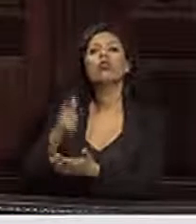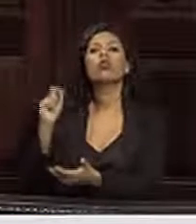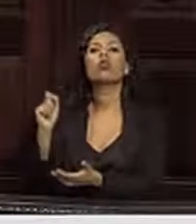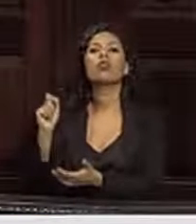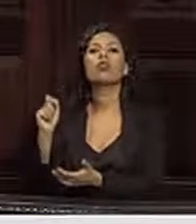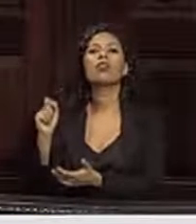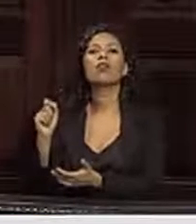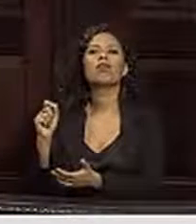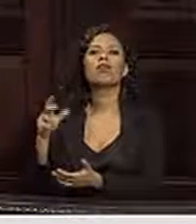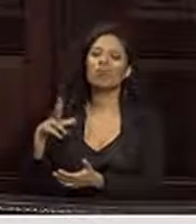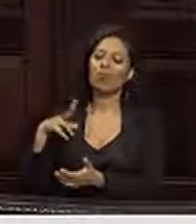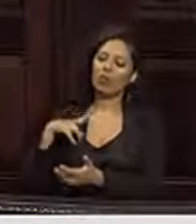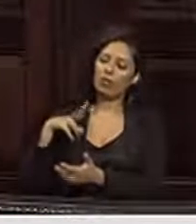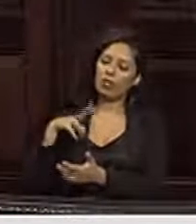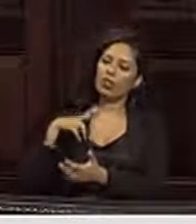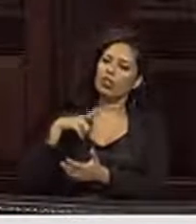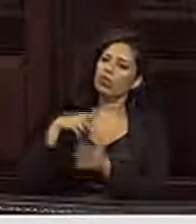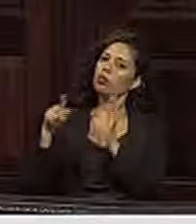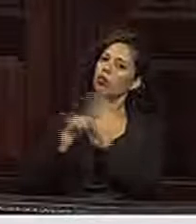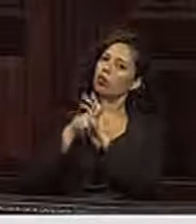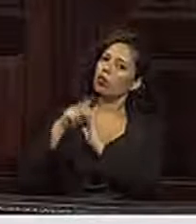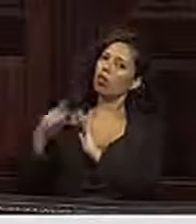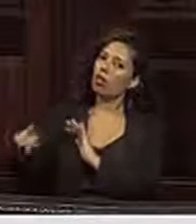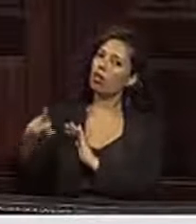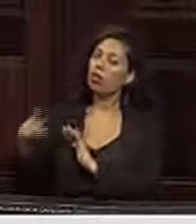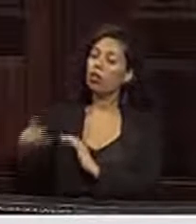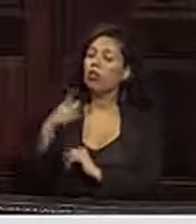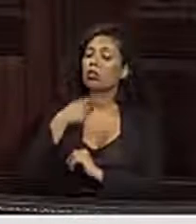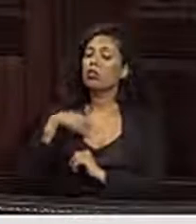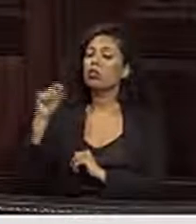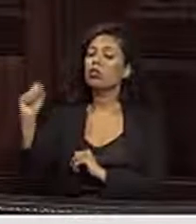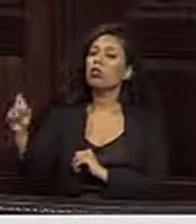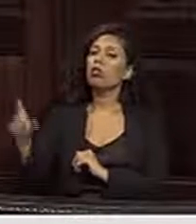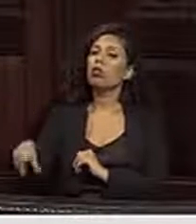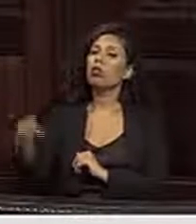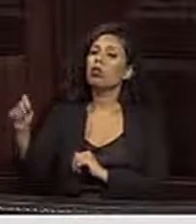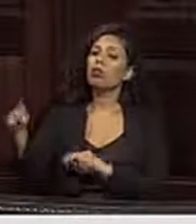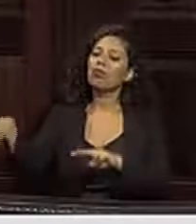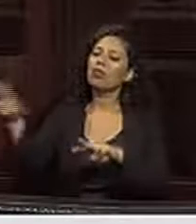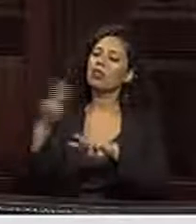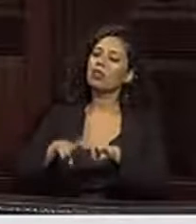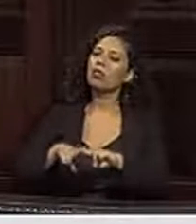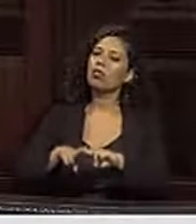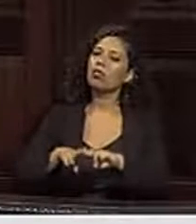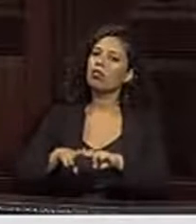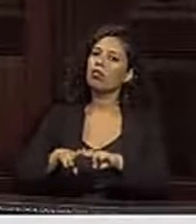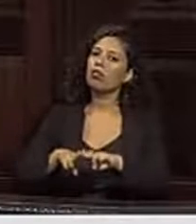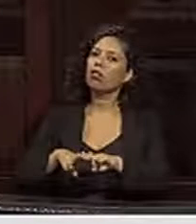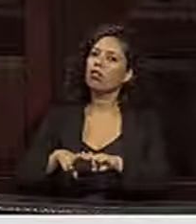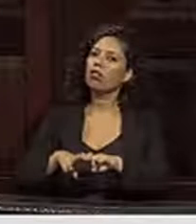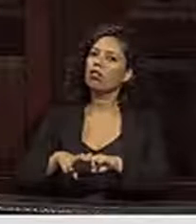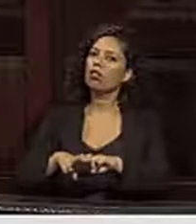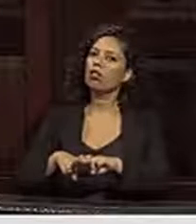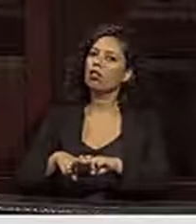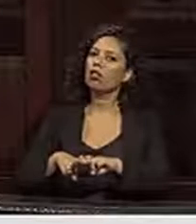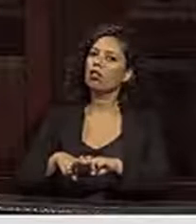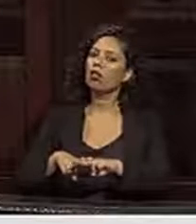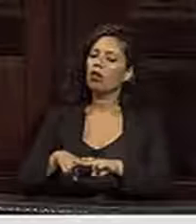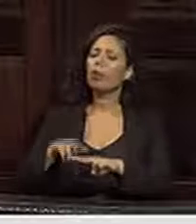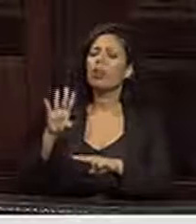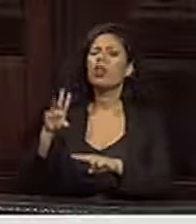interesse era prender, era impedir que o